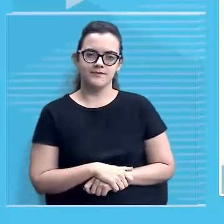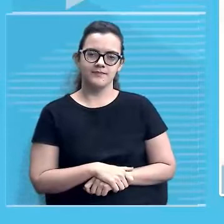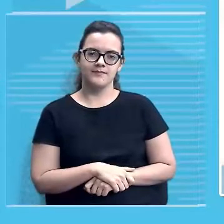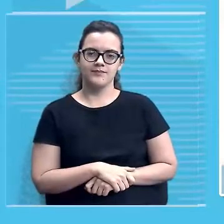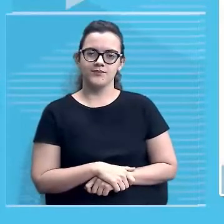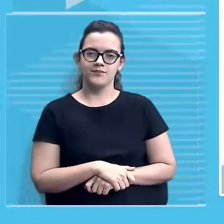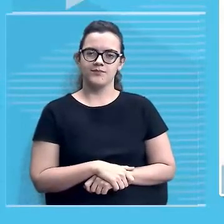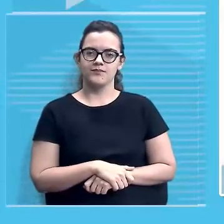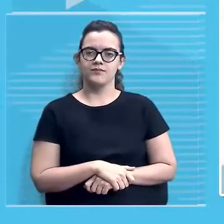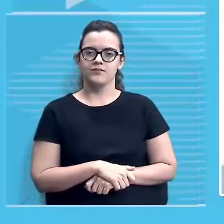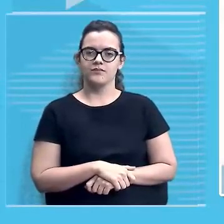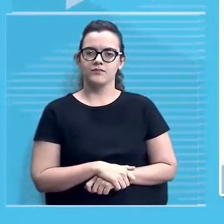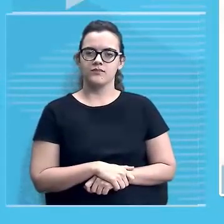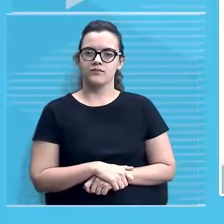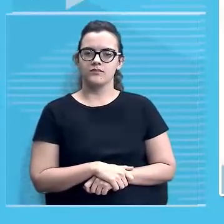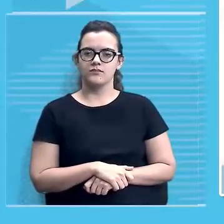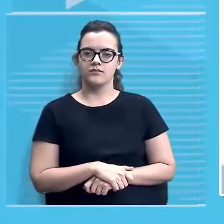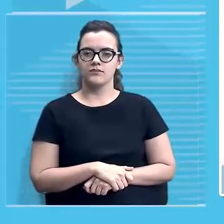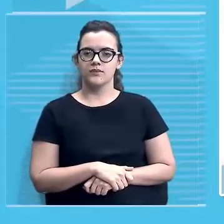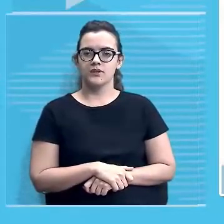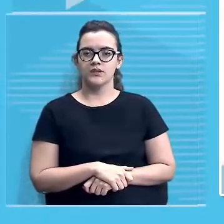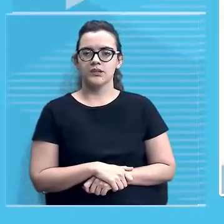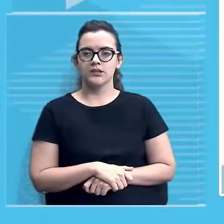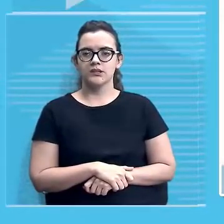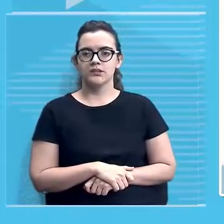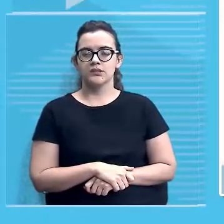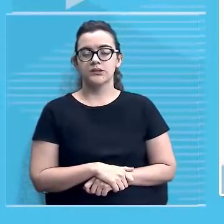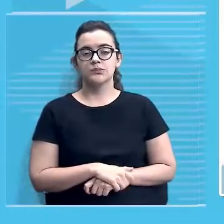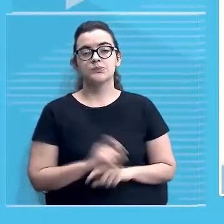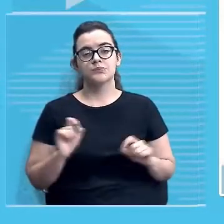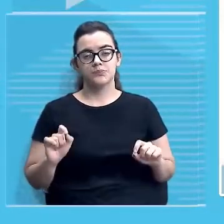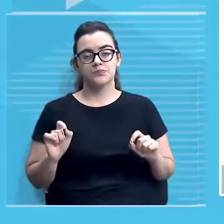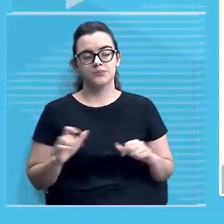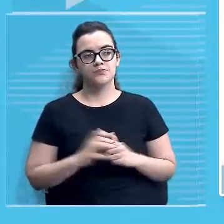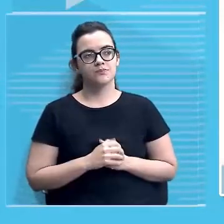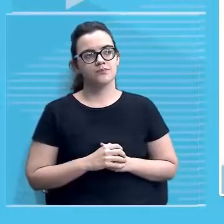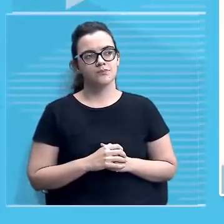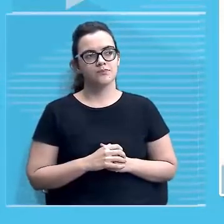Ela é definida como uma grandeza